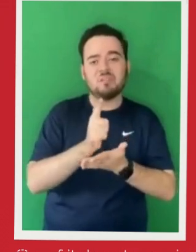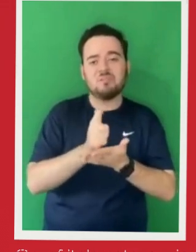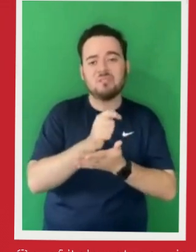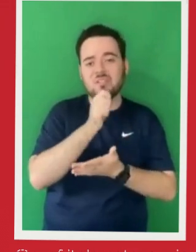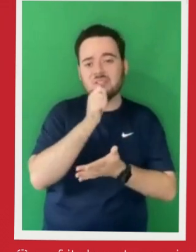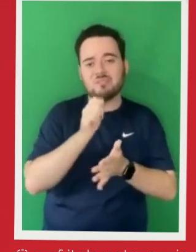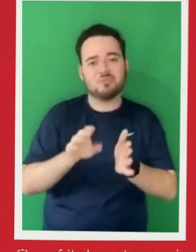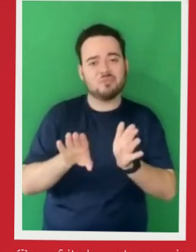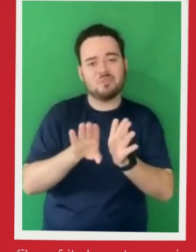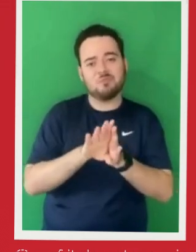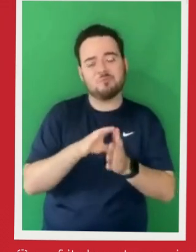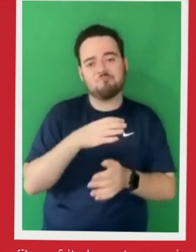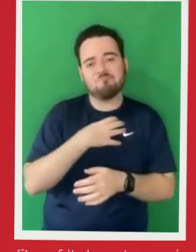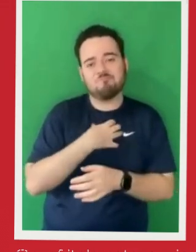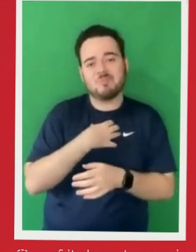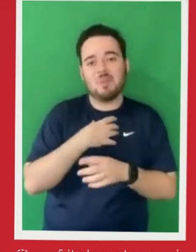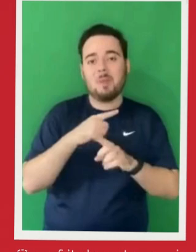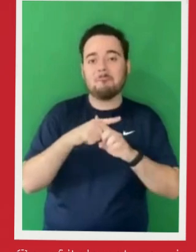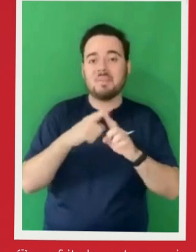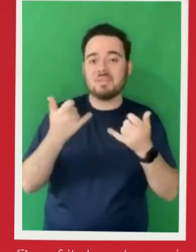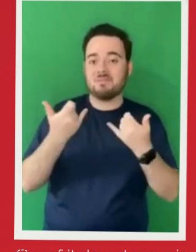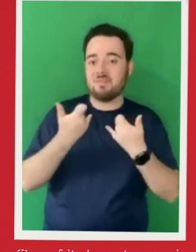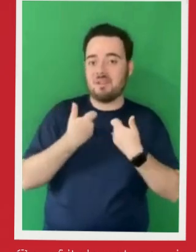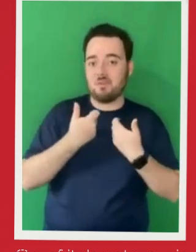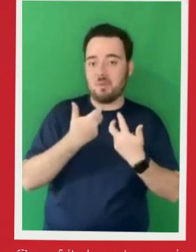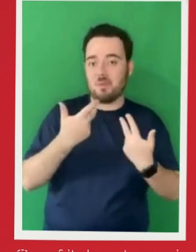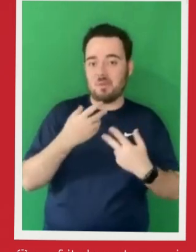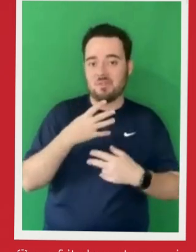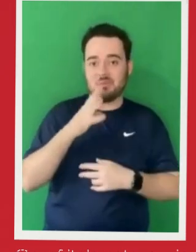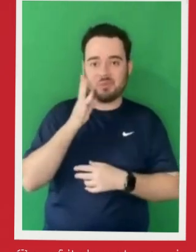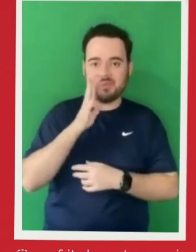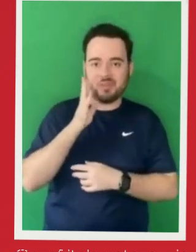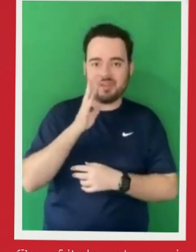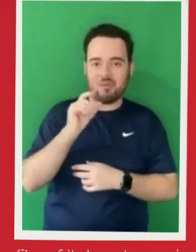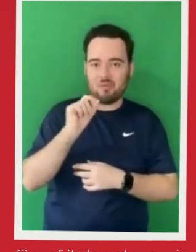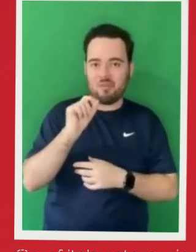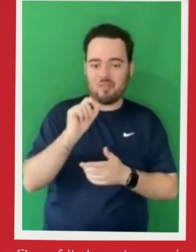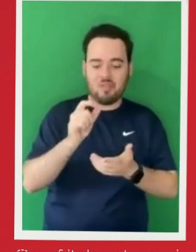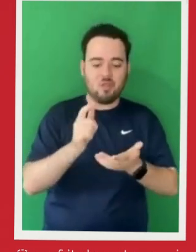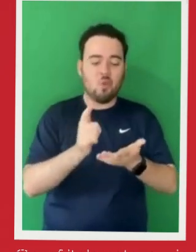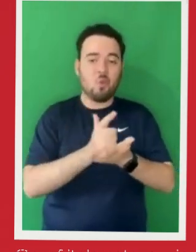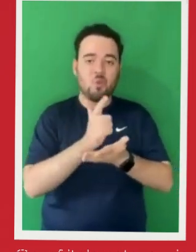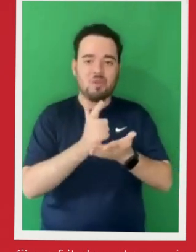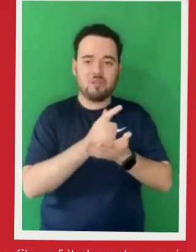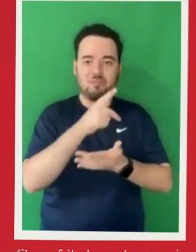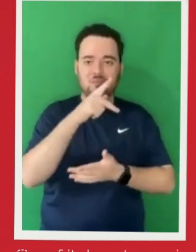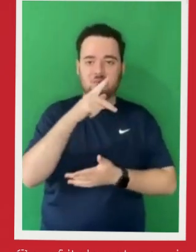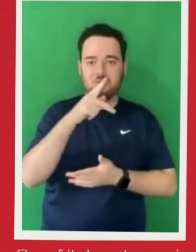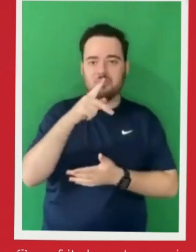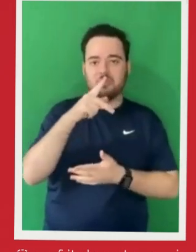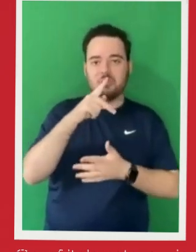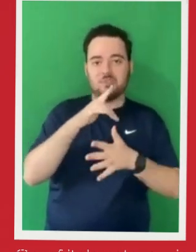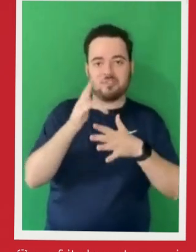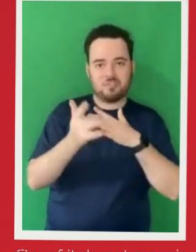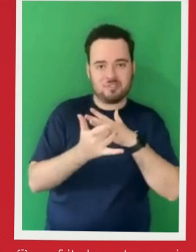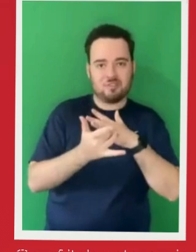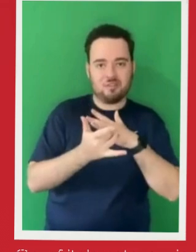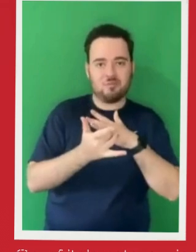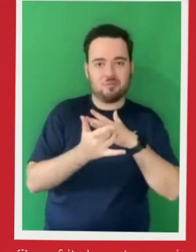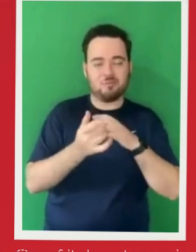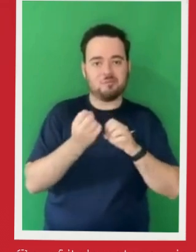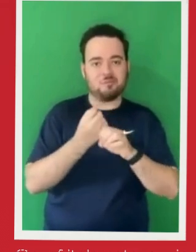muito que o livro ainda não chegou, mas me contaram uma coisa muito legal, que o livro